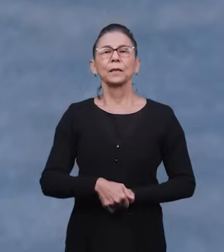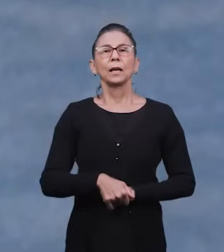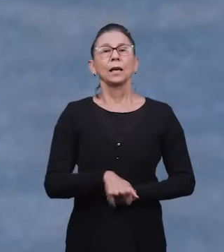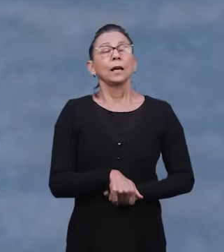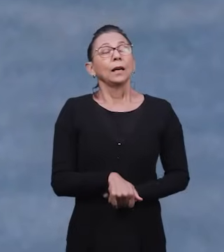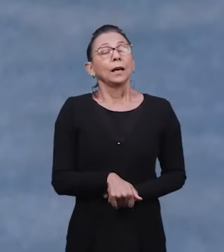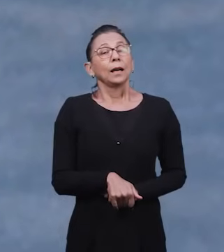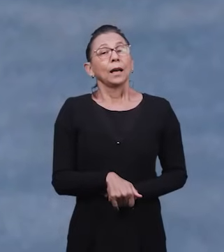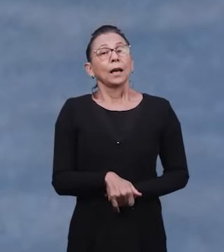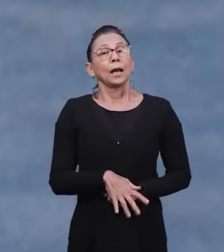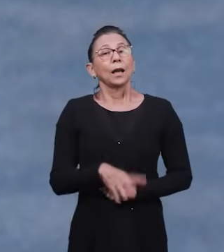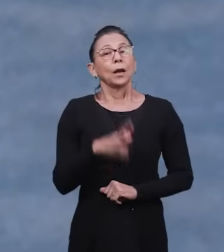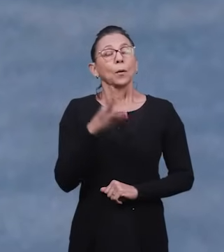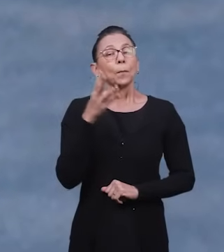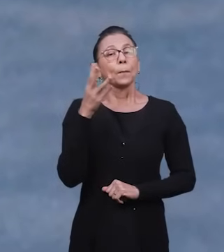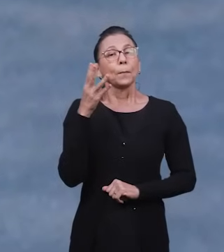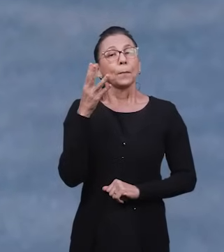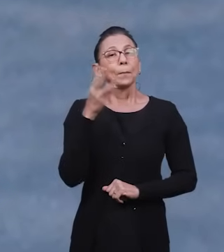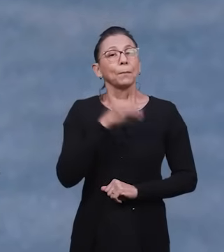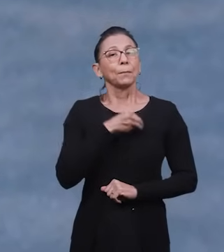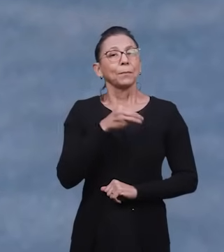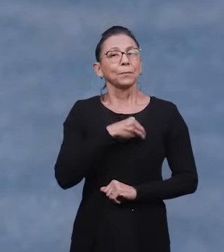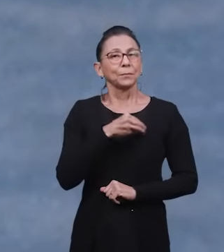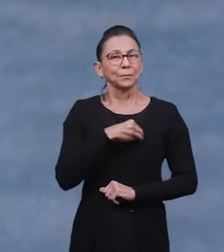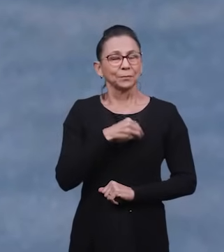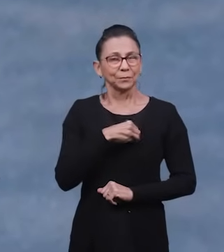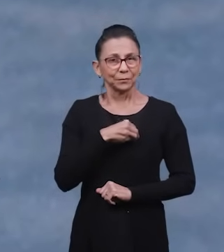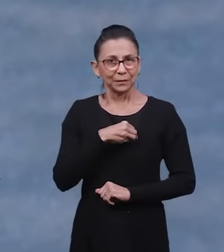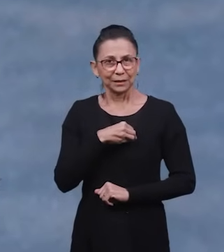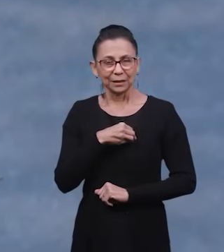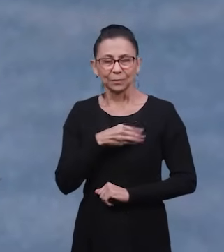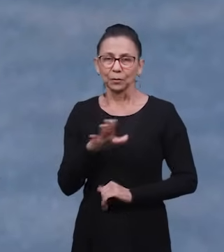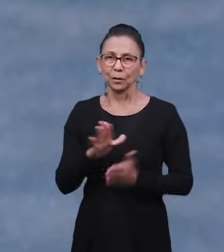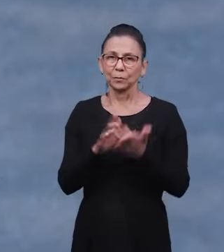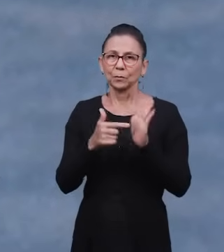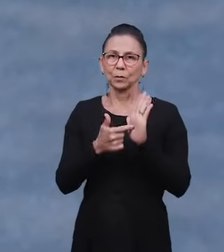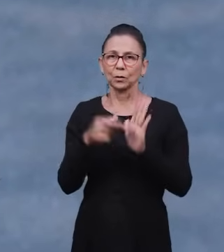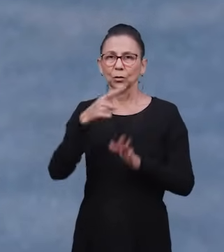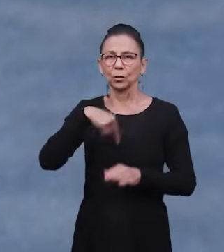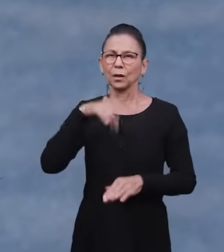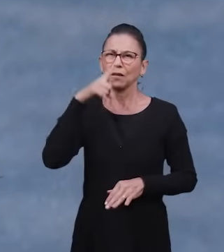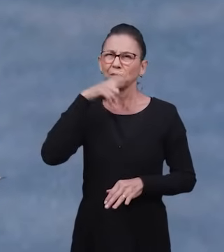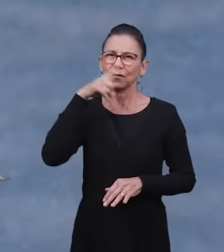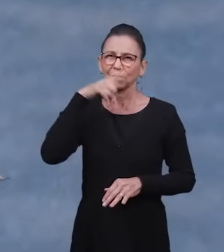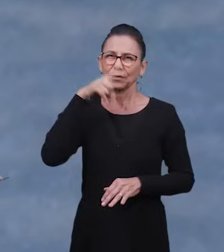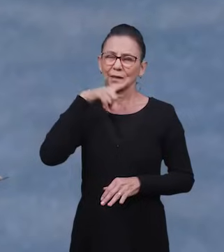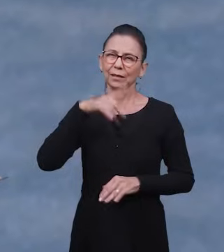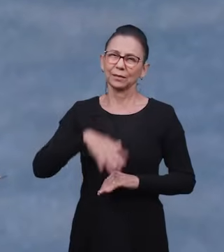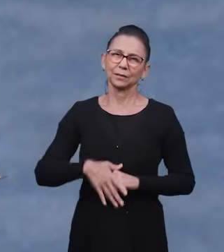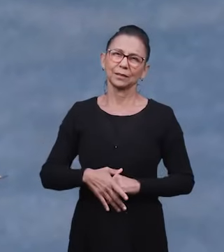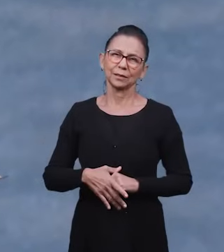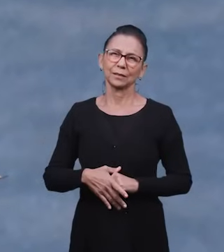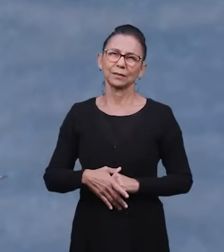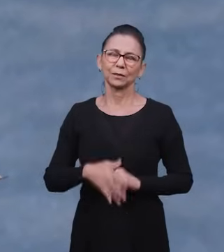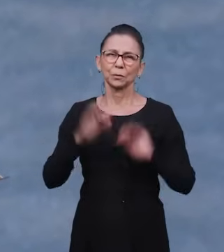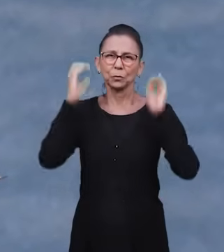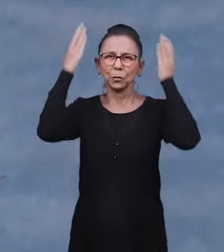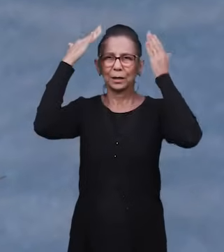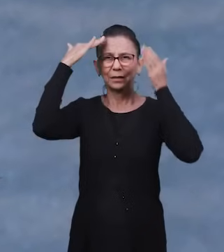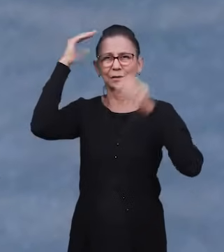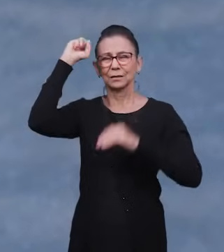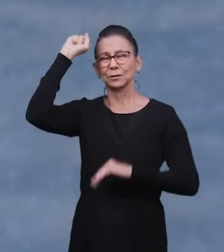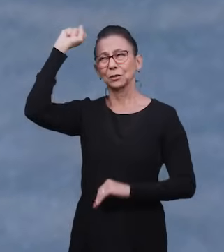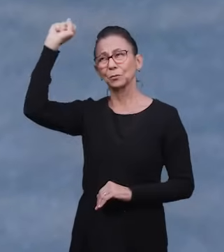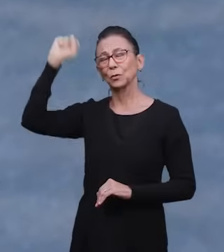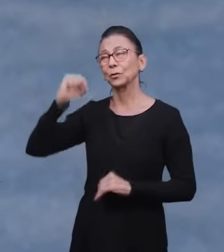não, o meu interesse é pecar, não é a falha, a Bíblia fala assim, nós somos falhos. Salomão, quando orou o tempo, falou, Senhor, não há